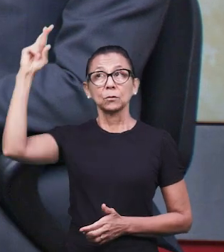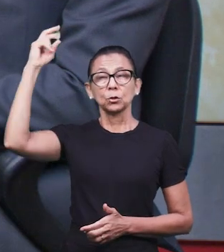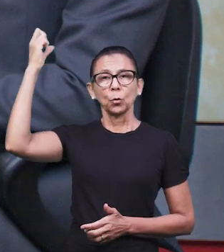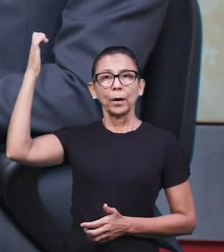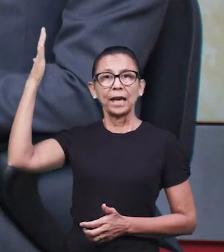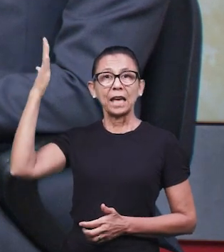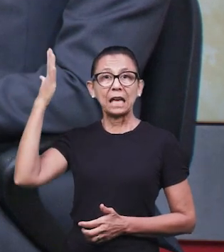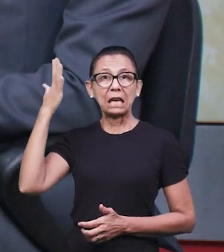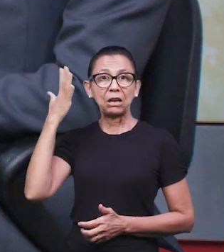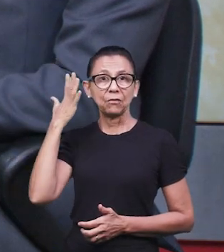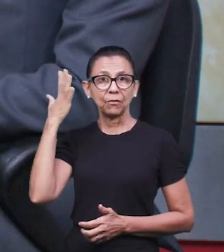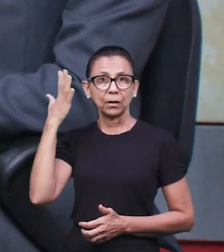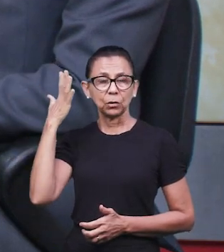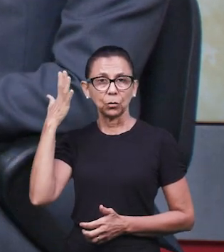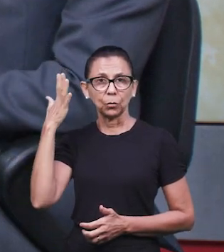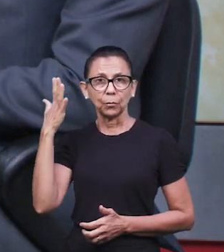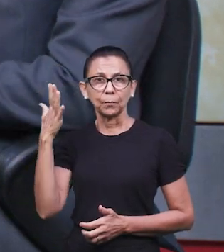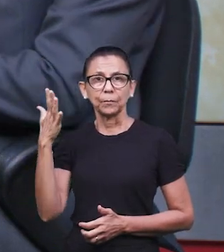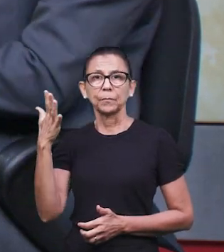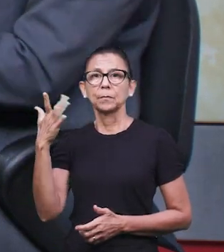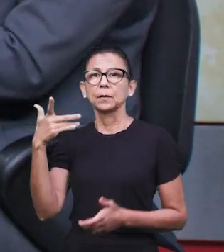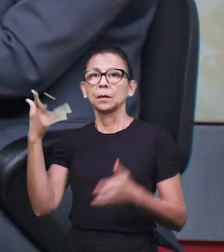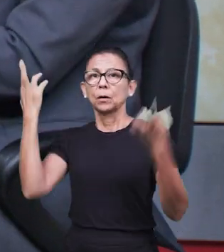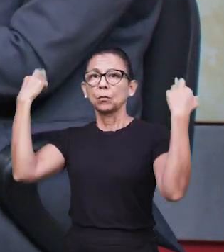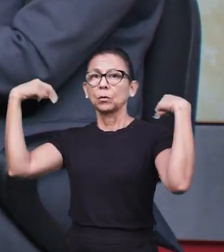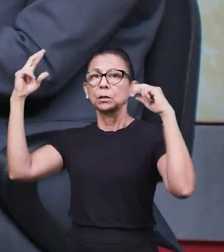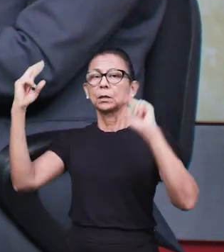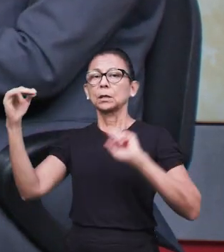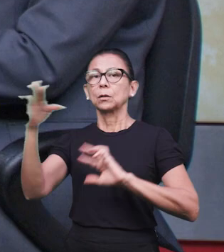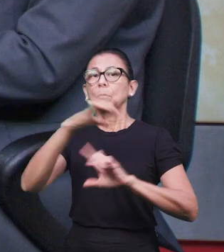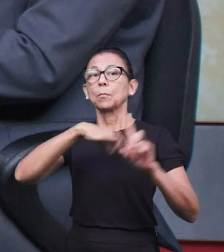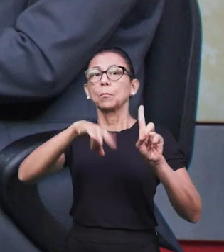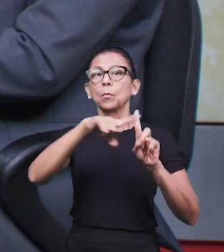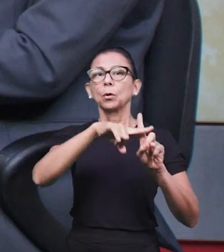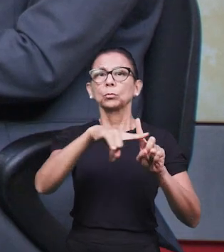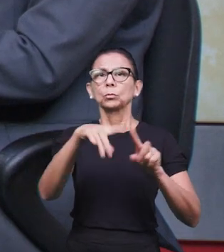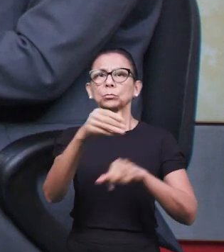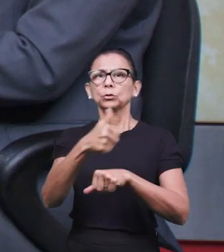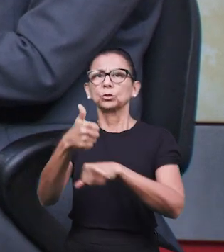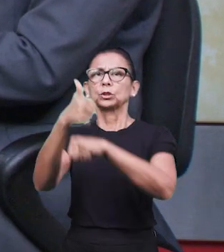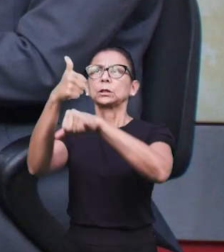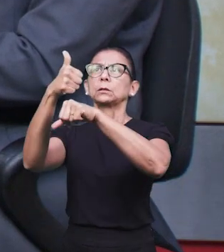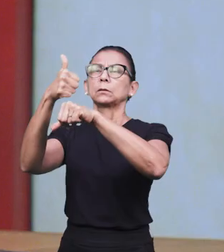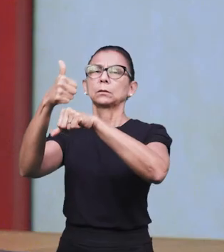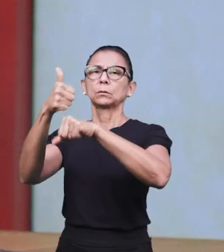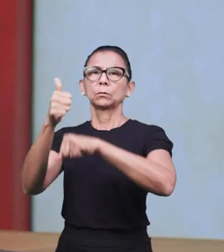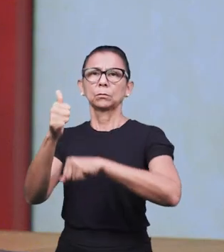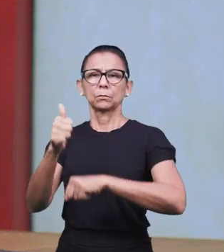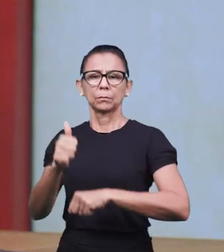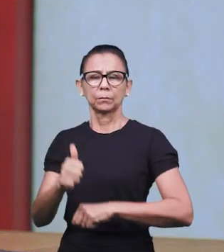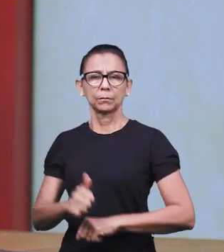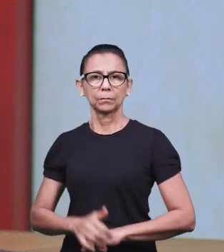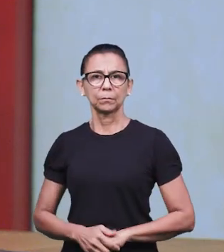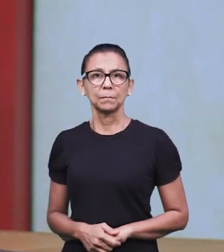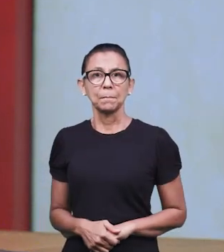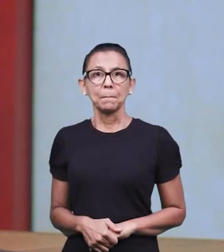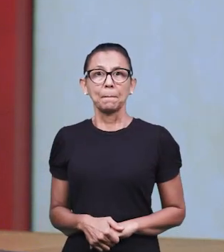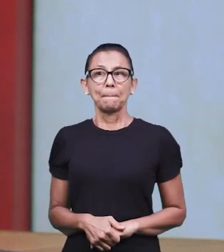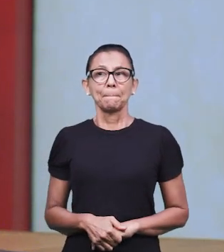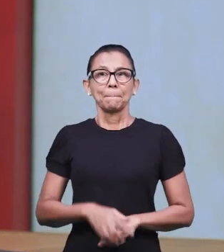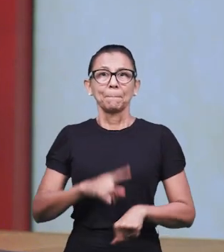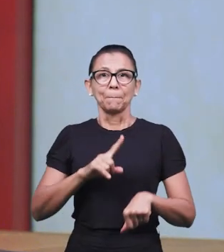foi morto", que é um louvor extremamente solene. Muito lindo. Mas foi um momento de tamanha